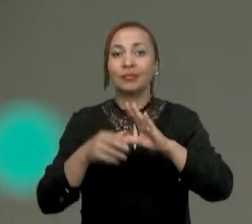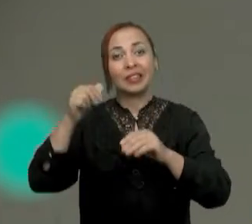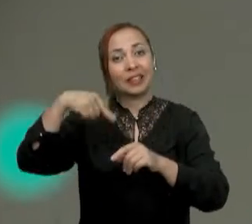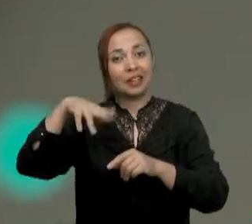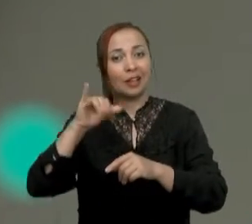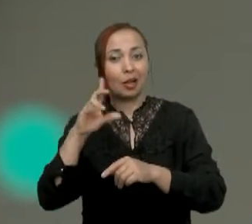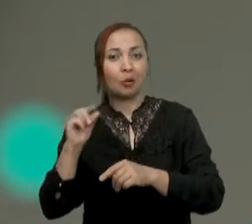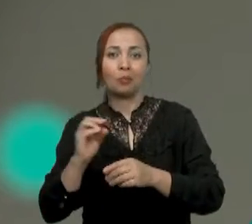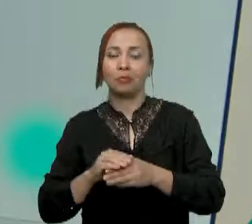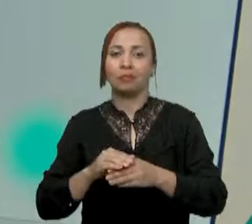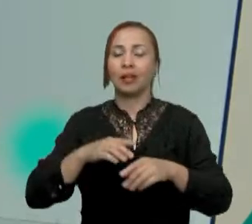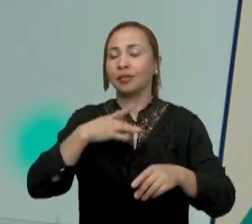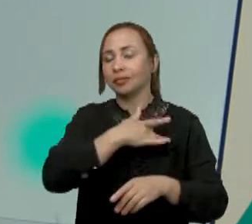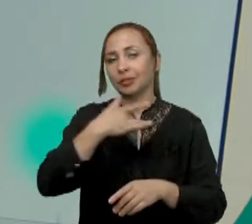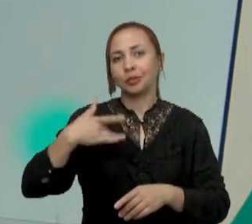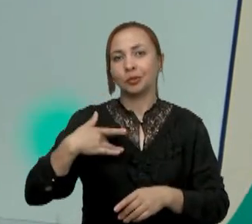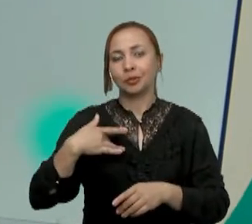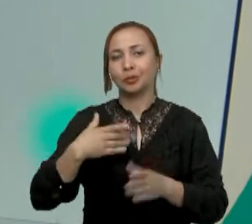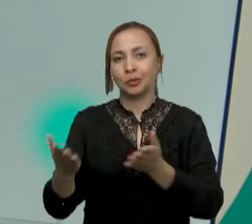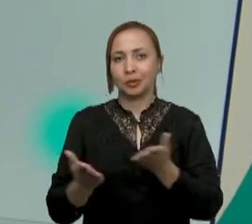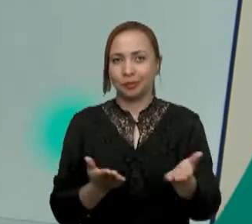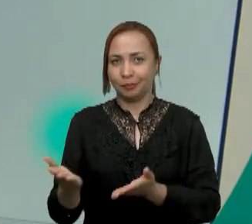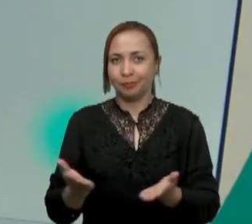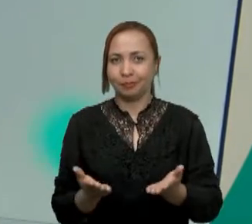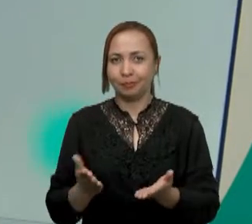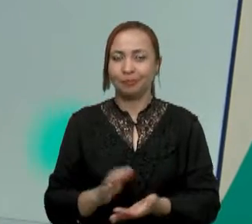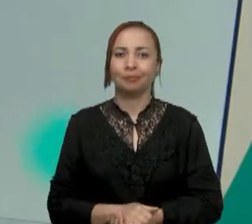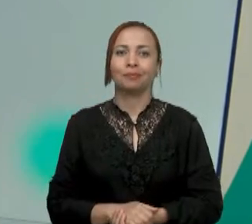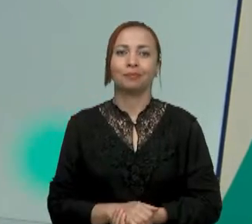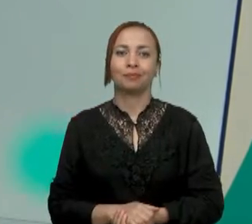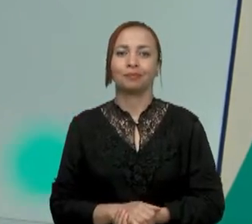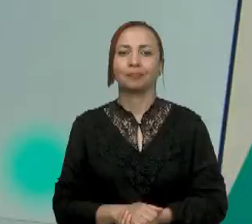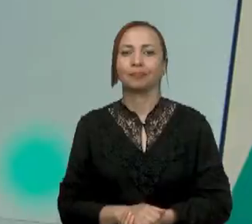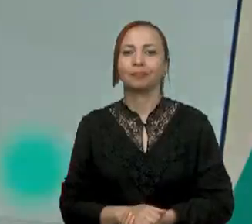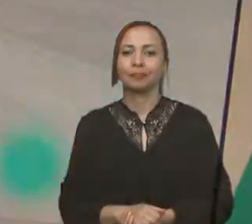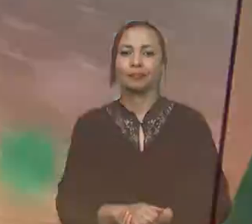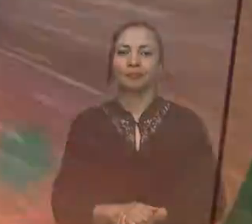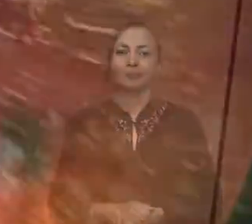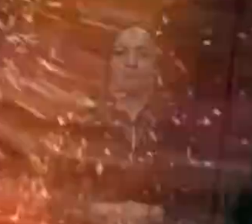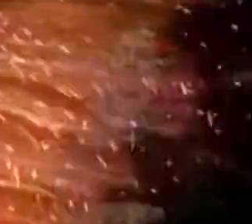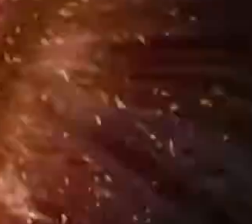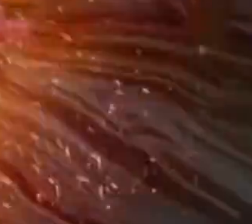distanciamento das Comunidades Quilombolas dos serviços de saúde